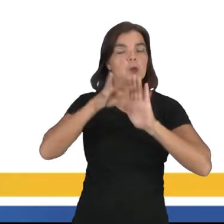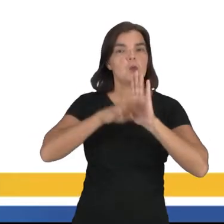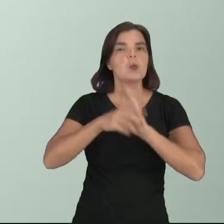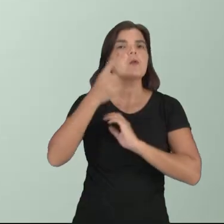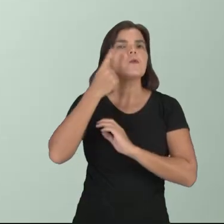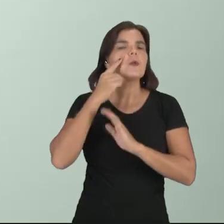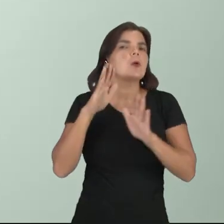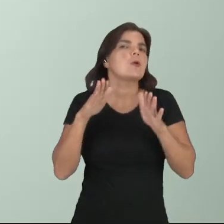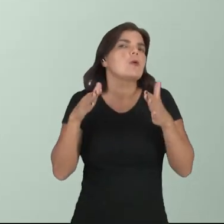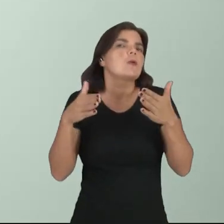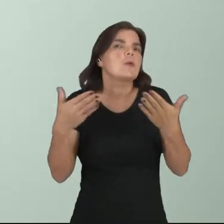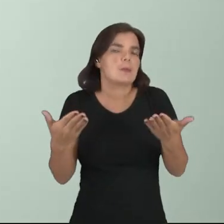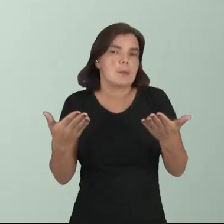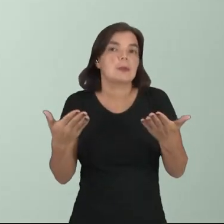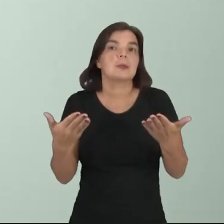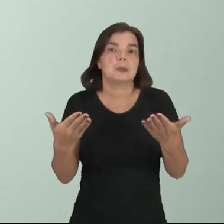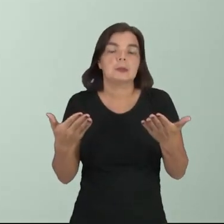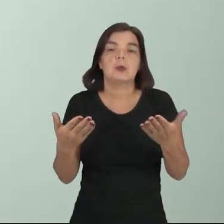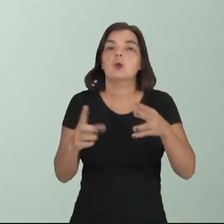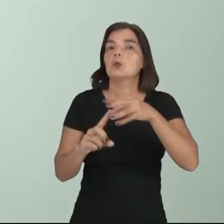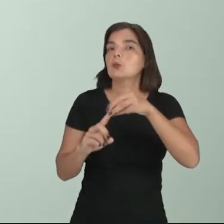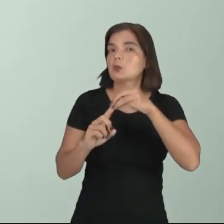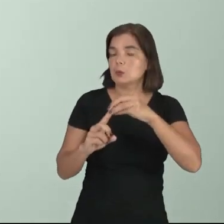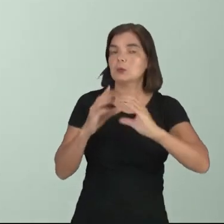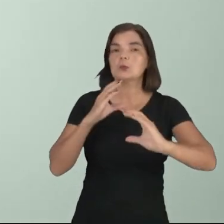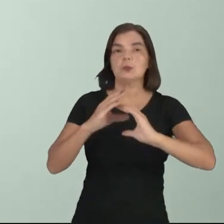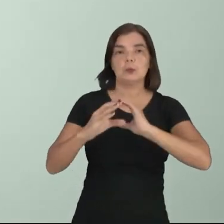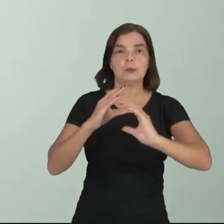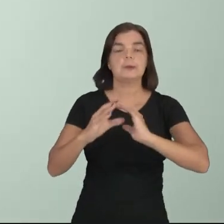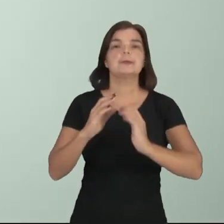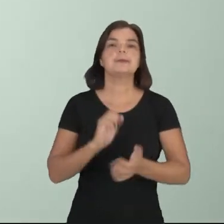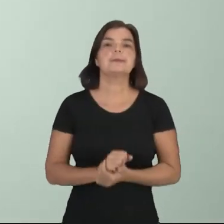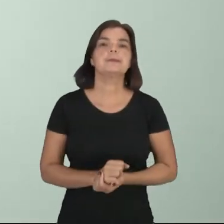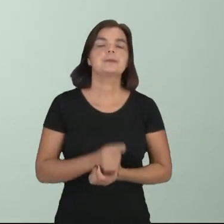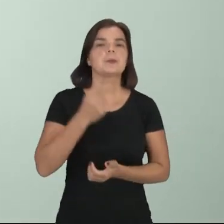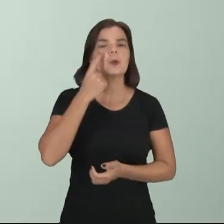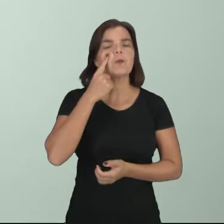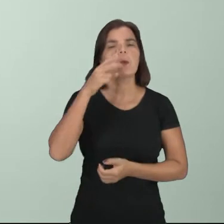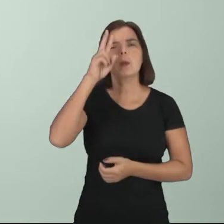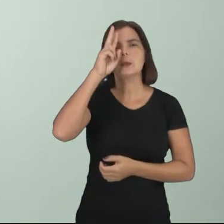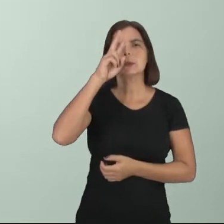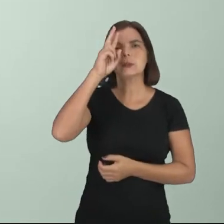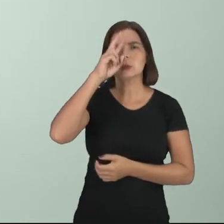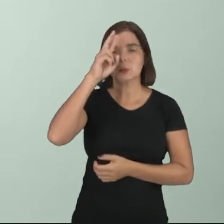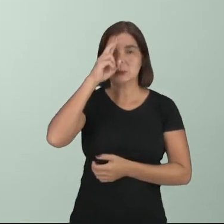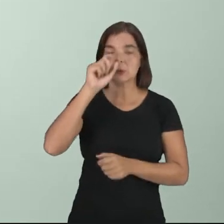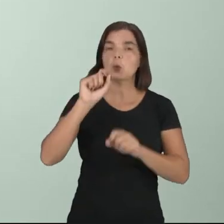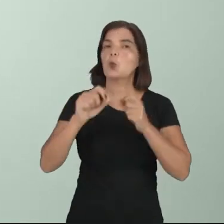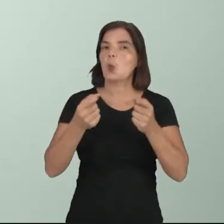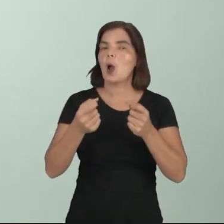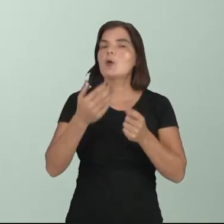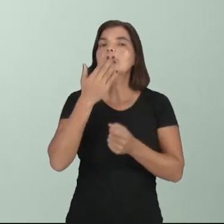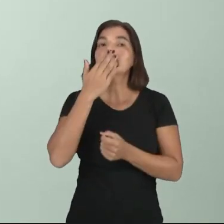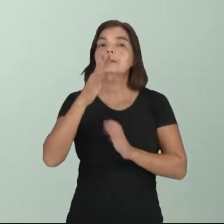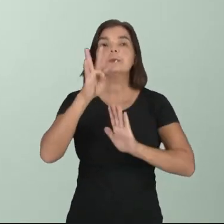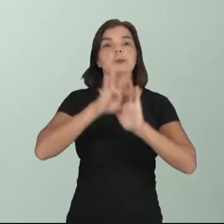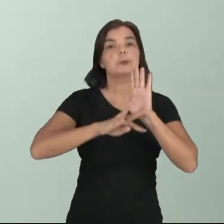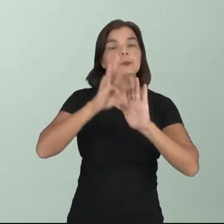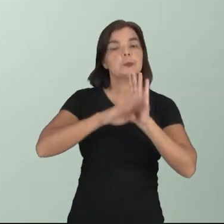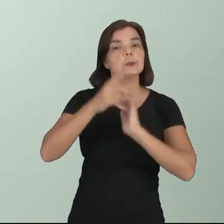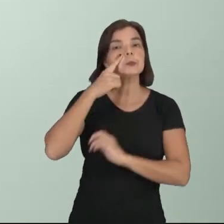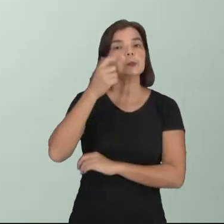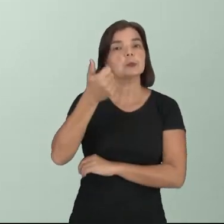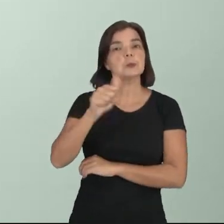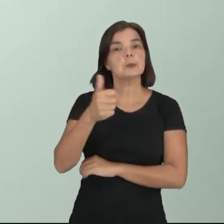textos para descobrirmos a intenção comunicativa. Vamos relembrar as tipologias textuais